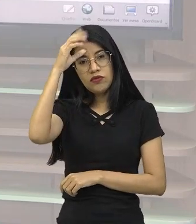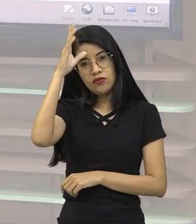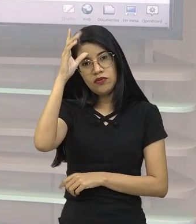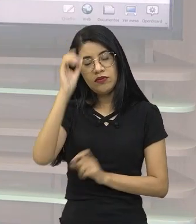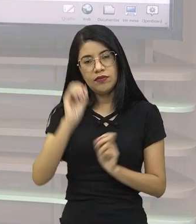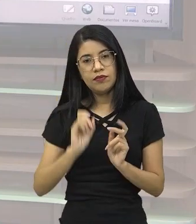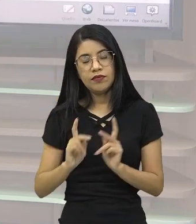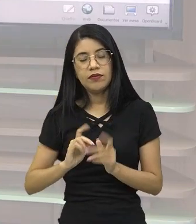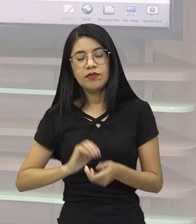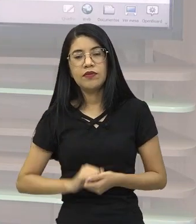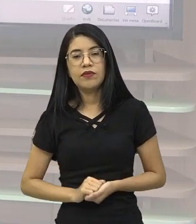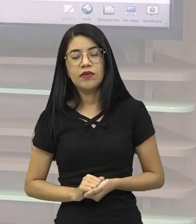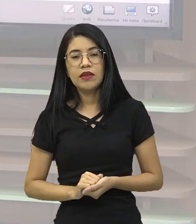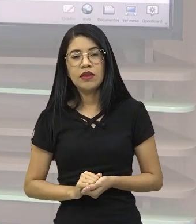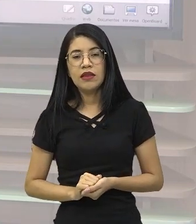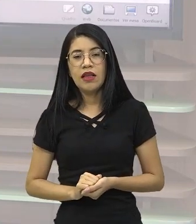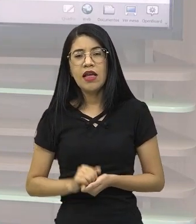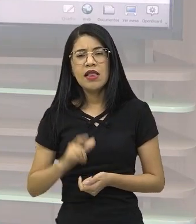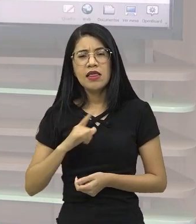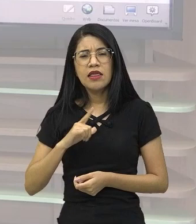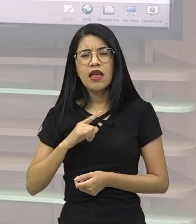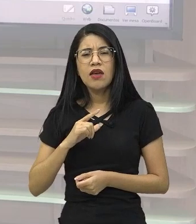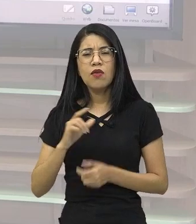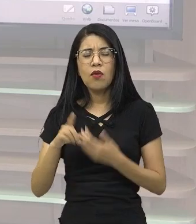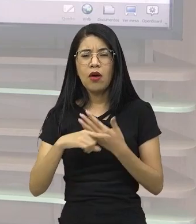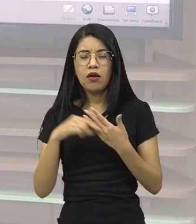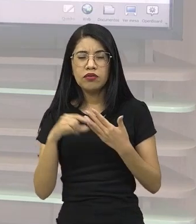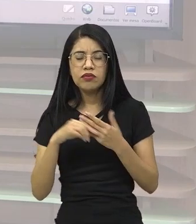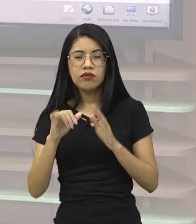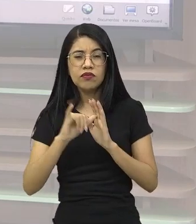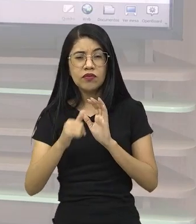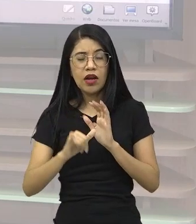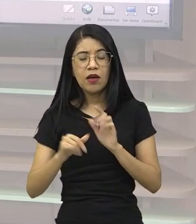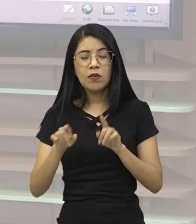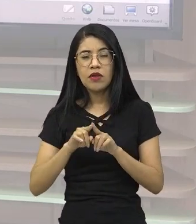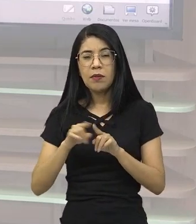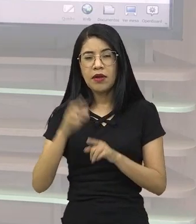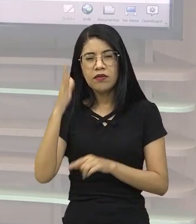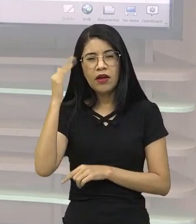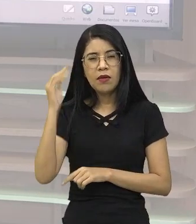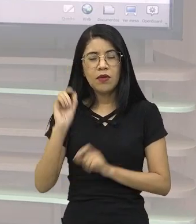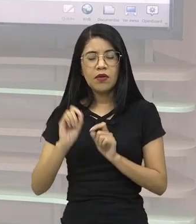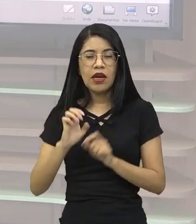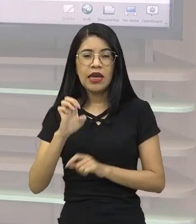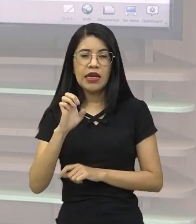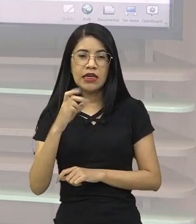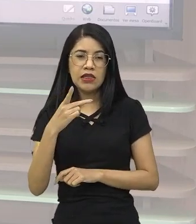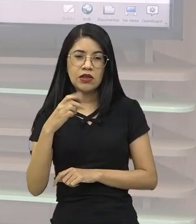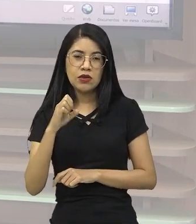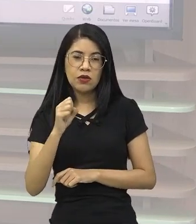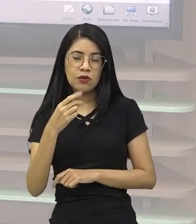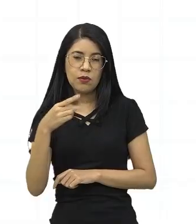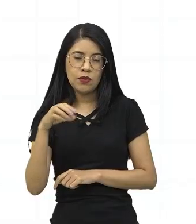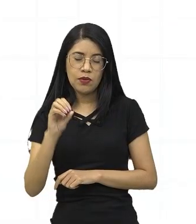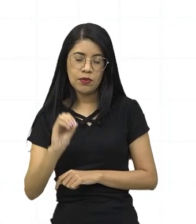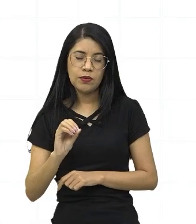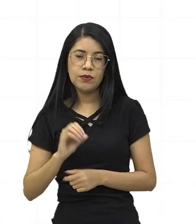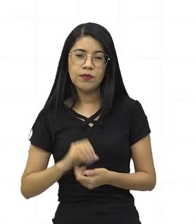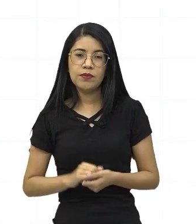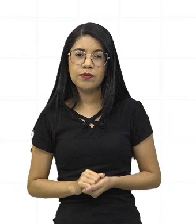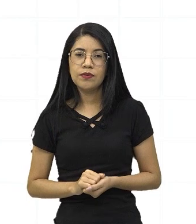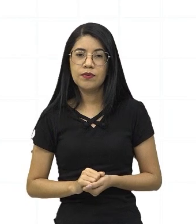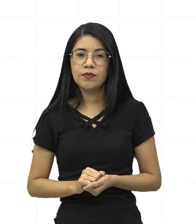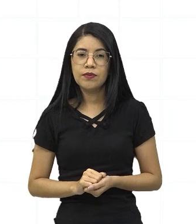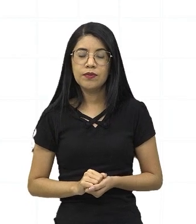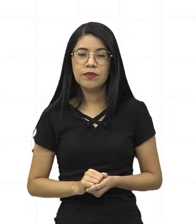um grande fabulista brasileiro, mas nós temos um grande expoente em termos mundiais, que é Esopo. Vamos conhecer algumas fábulas dele